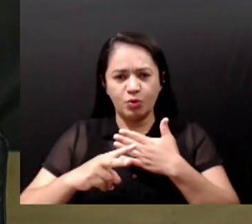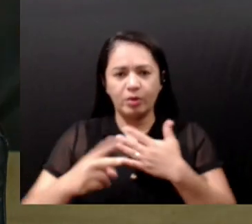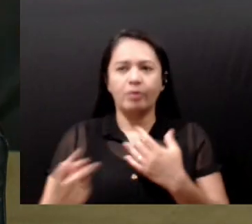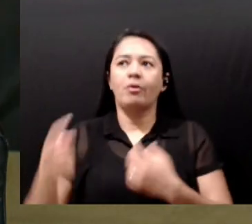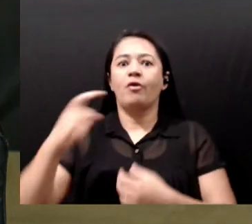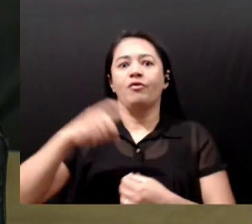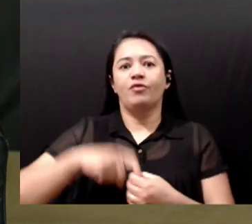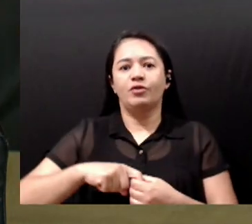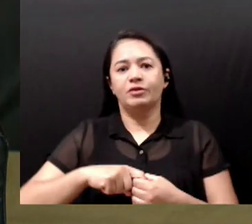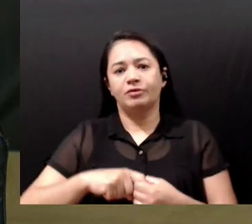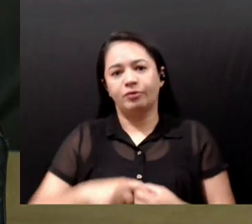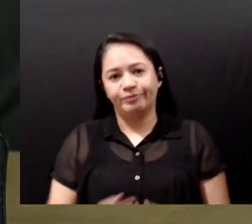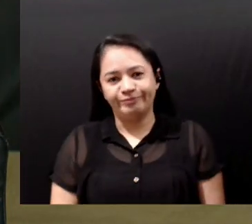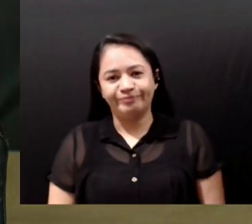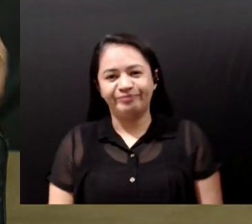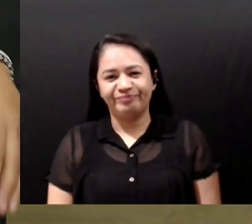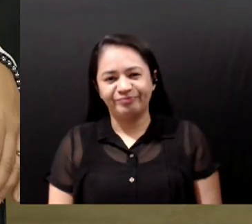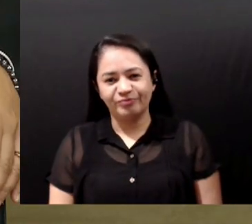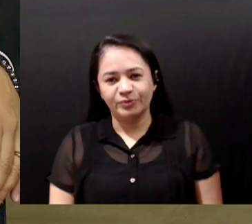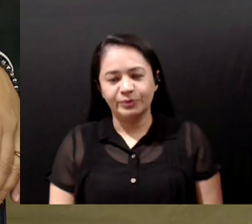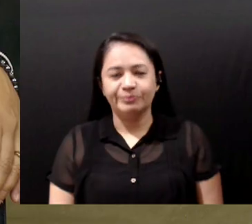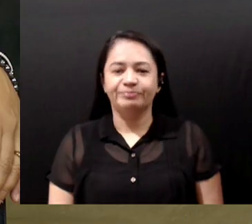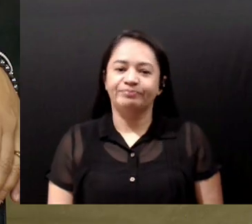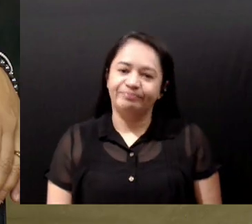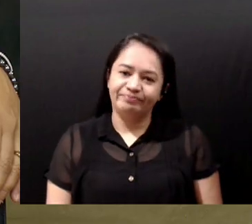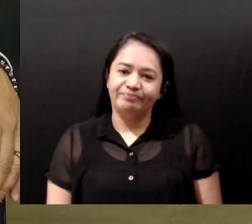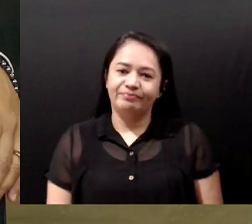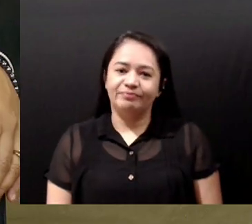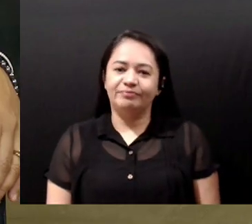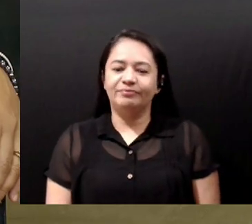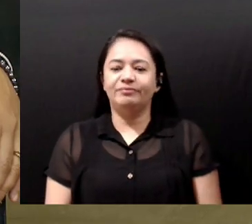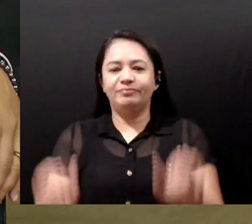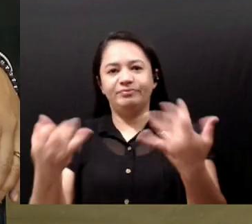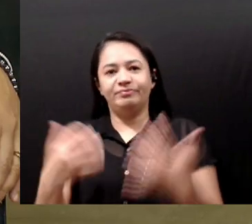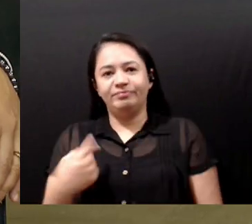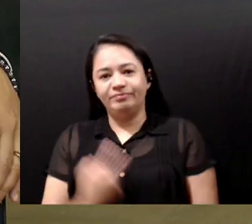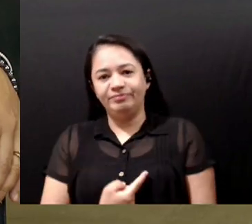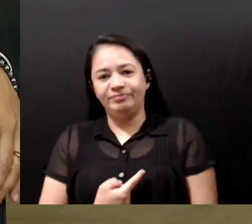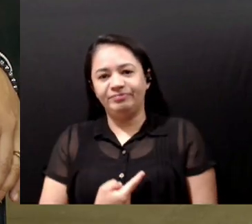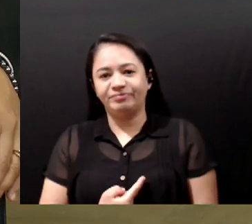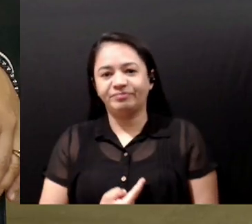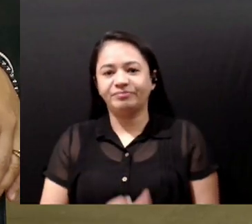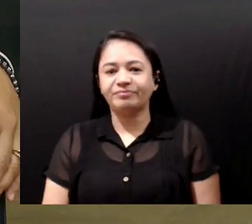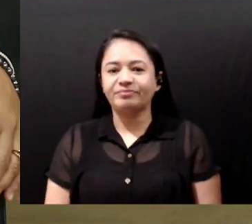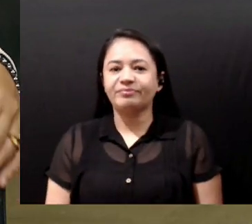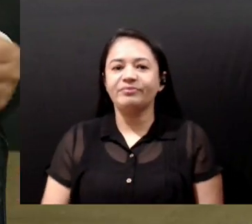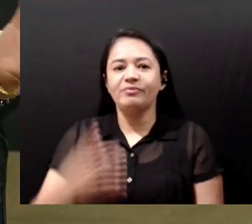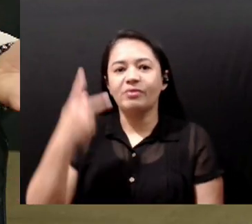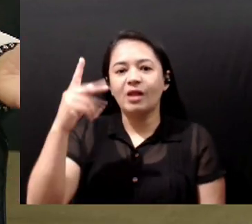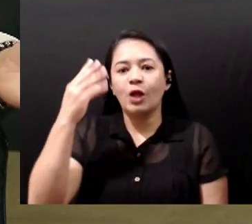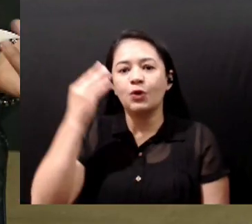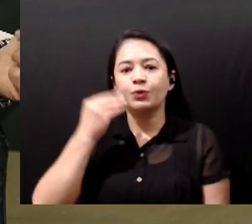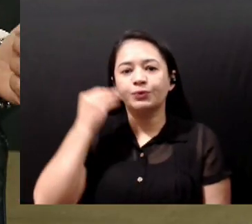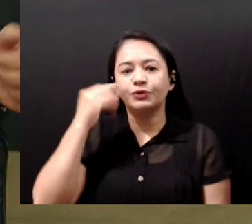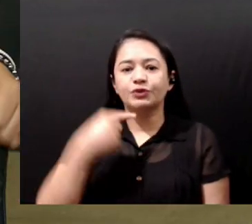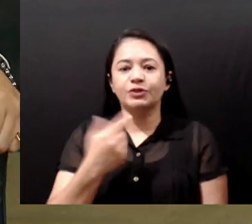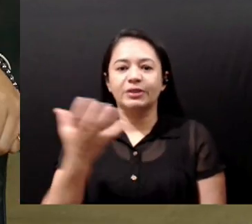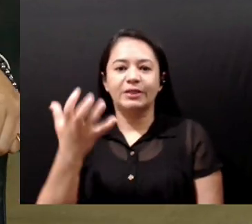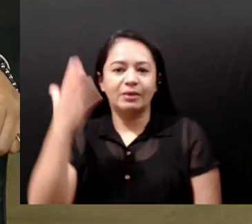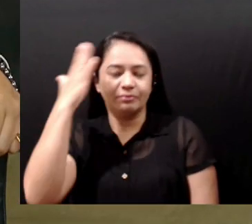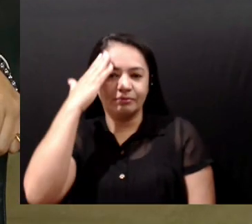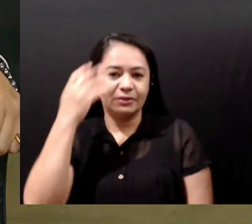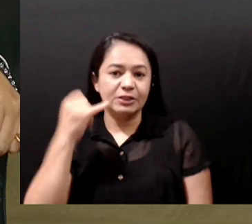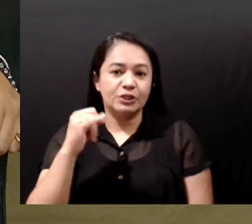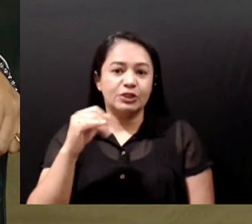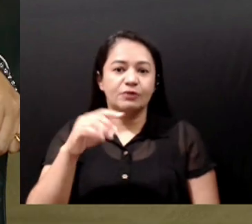você pegou de volta? Então, conta pra gente, nós queremos ouvir a sua experiência e, de repente, se você tem uma dúvida, pode